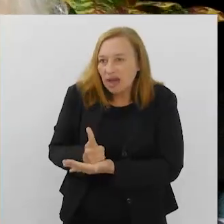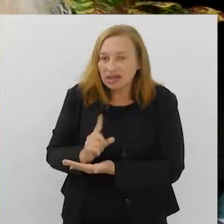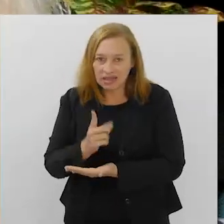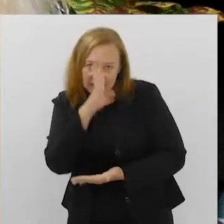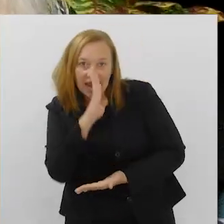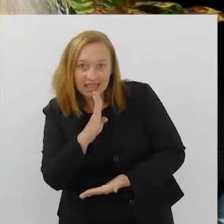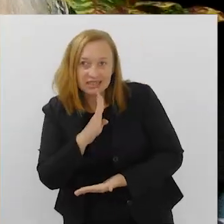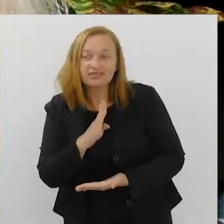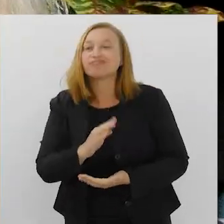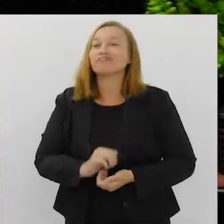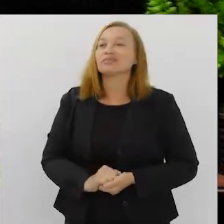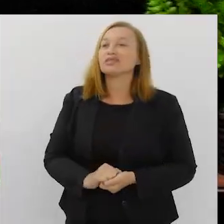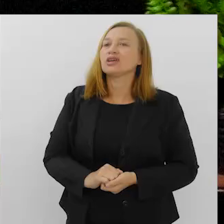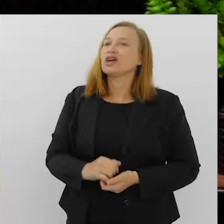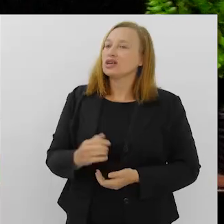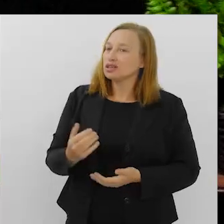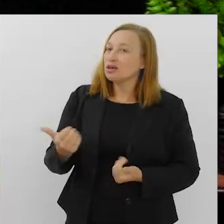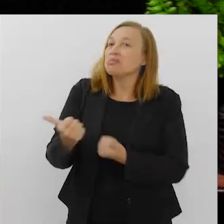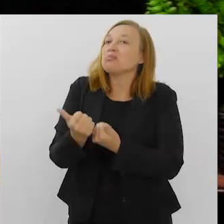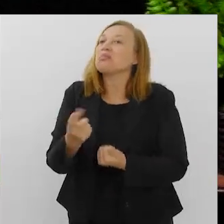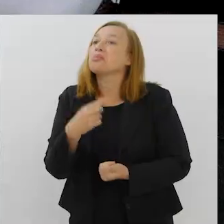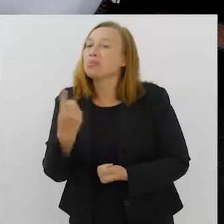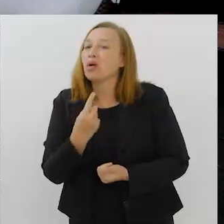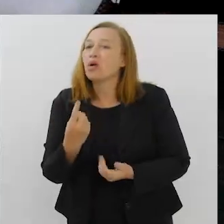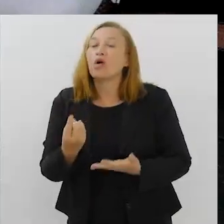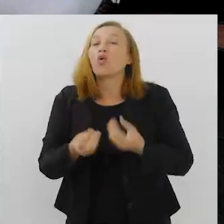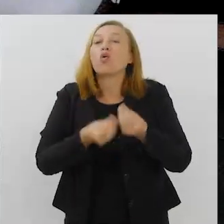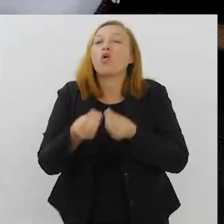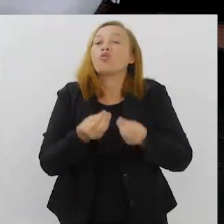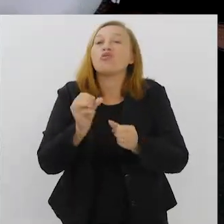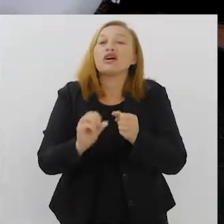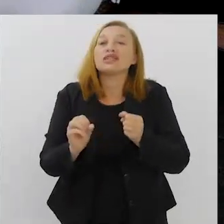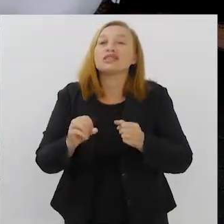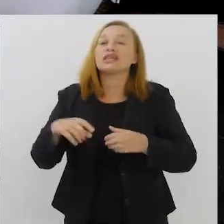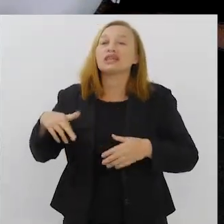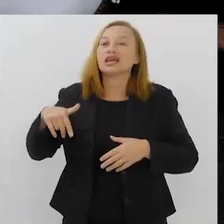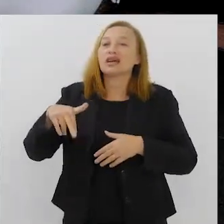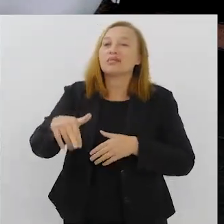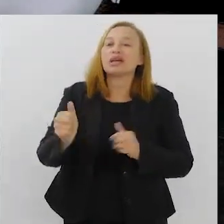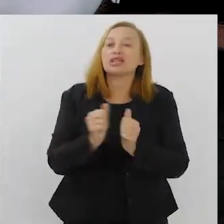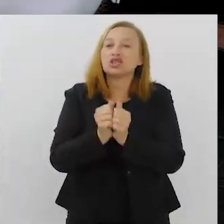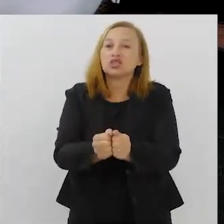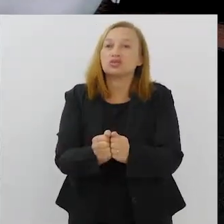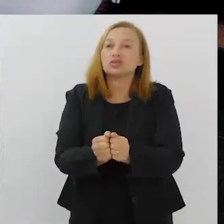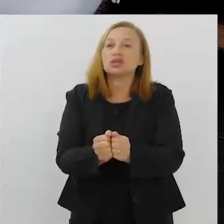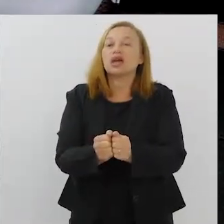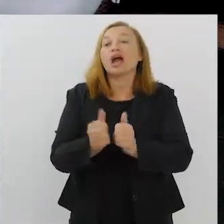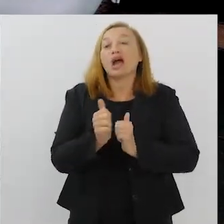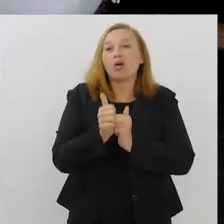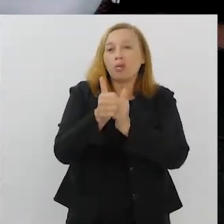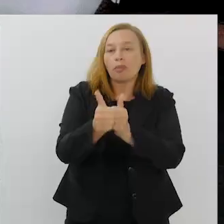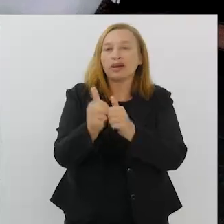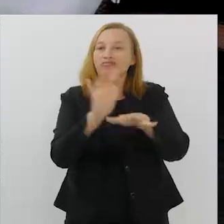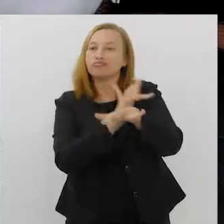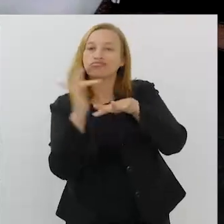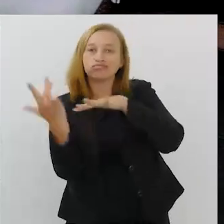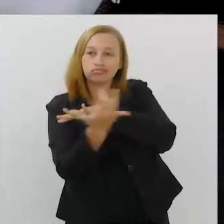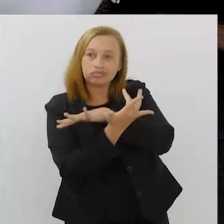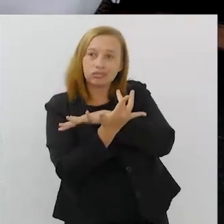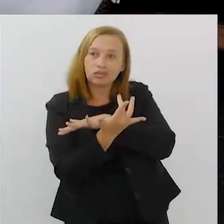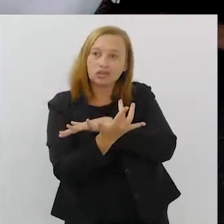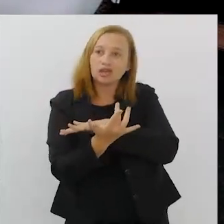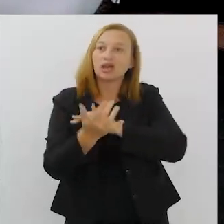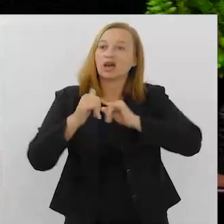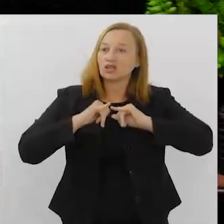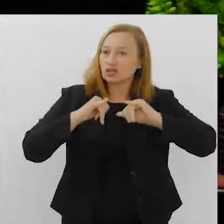gratuito ou tem alguma taxa? Gratuita. Então, conta pra gente, como é que faz? A pessoa quer participar dessa caminhada, como é que ela faz? Acompanhe as nossas